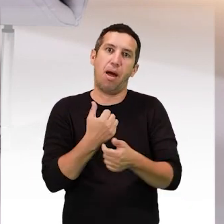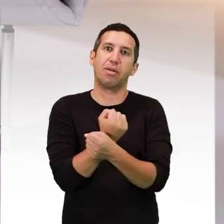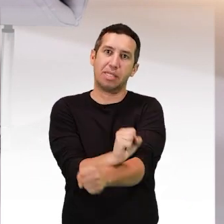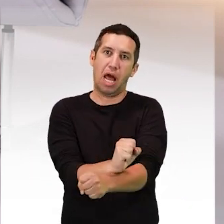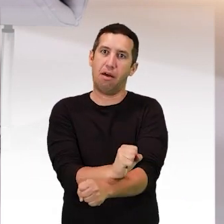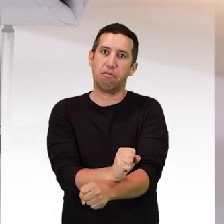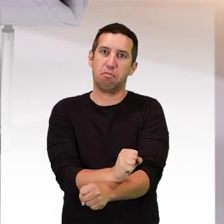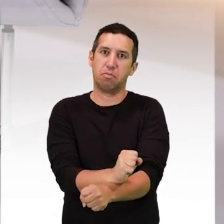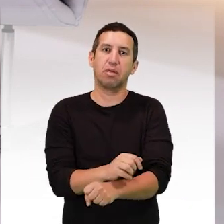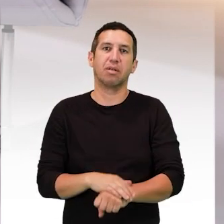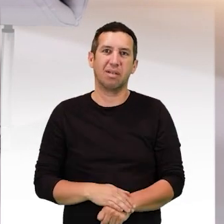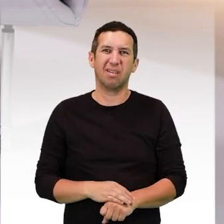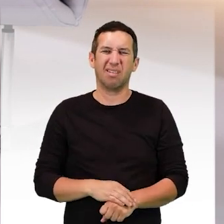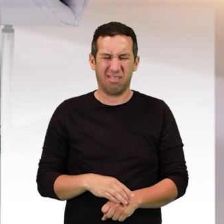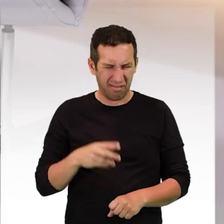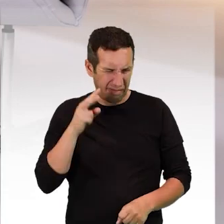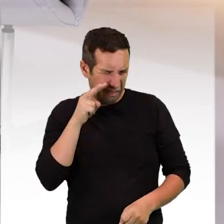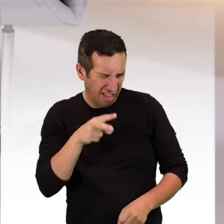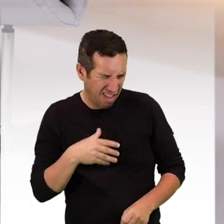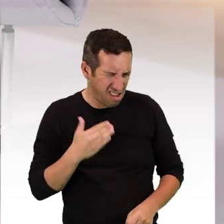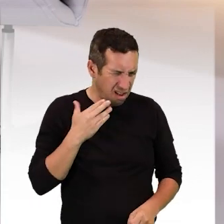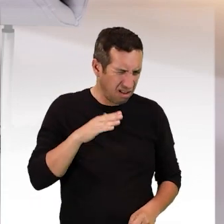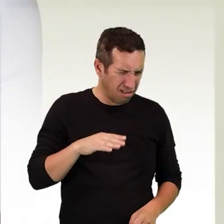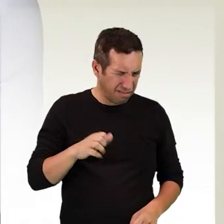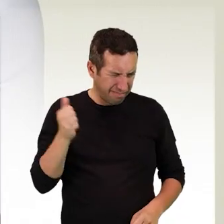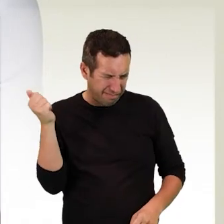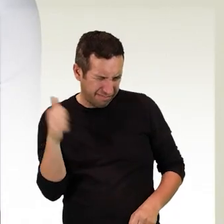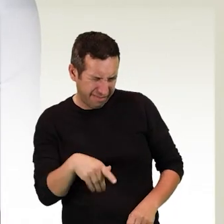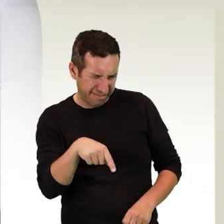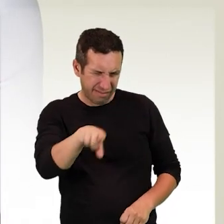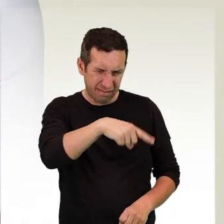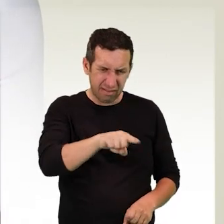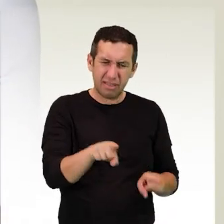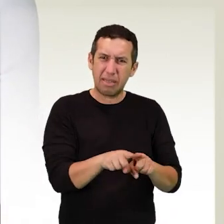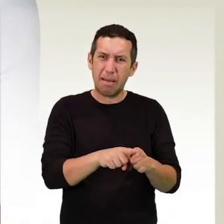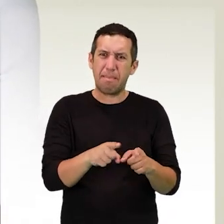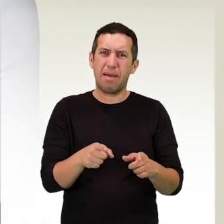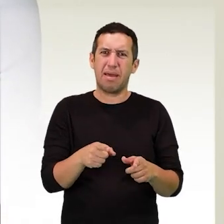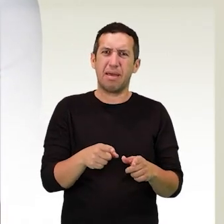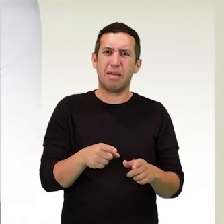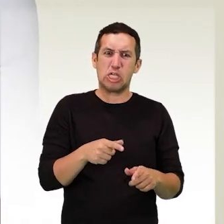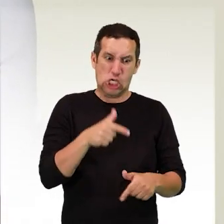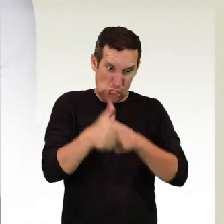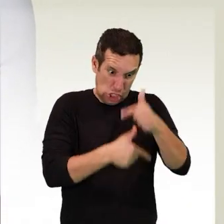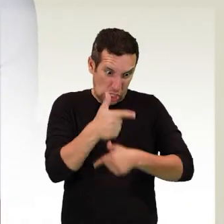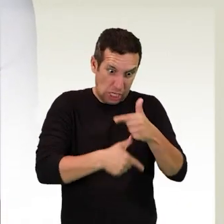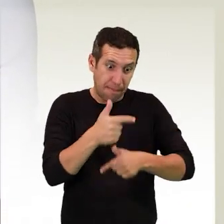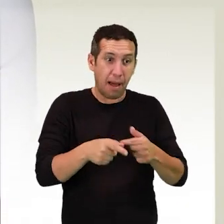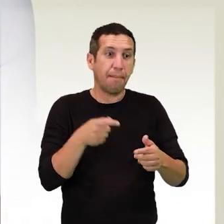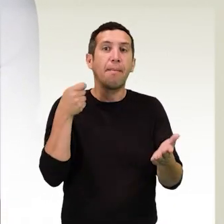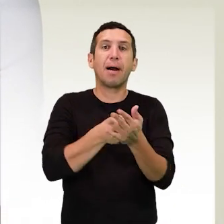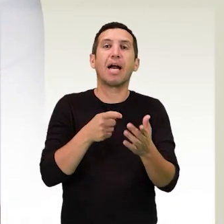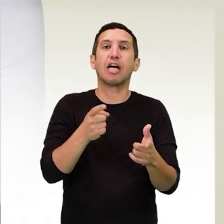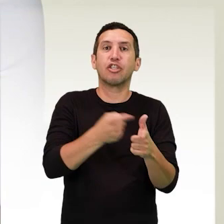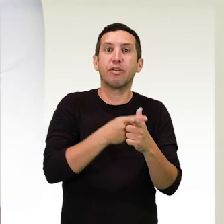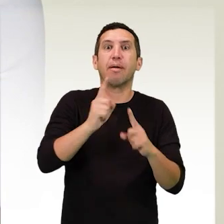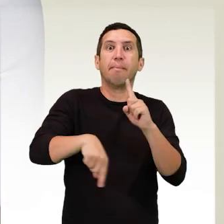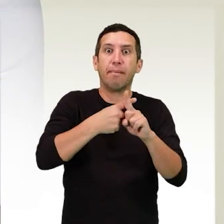Uma das caracterizações do trabalho escravo, né? Condições degradantes, trabalho forçado, servidão por dívida e jornada exaustiva,